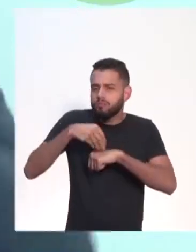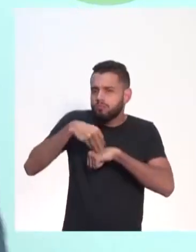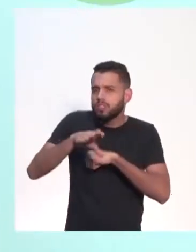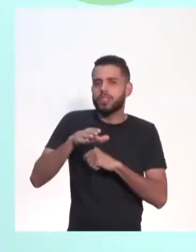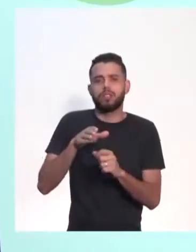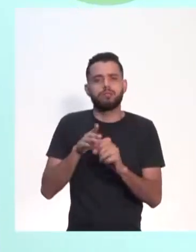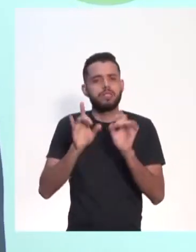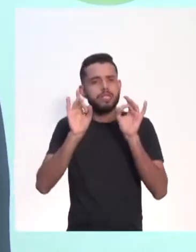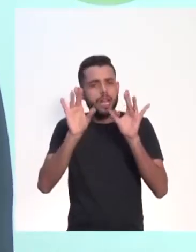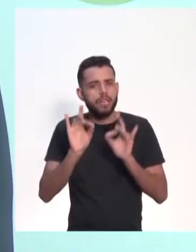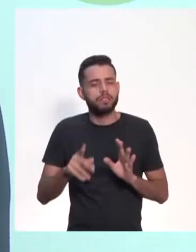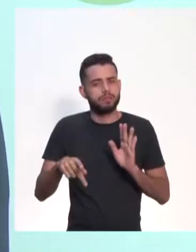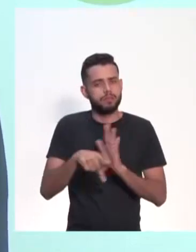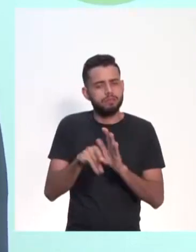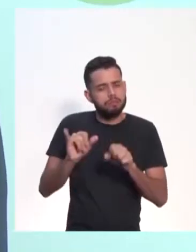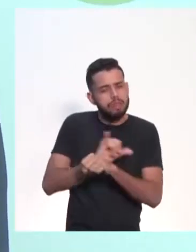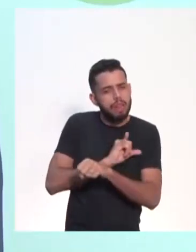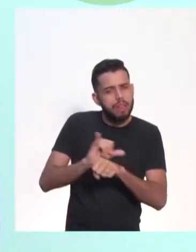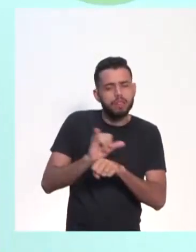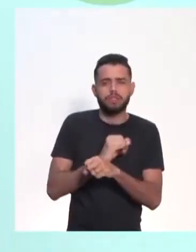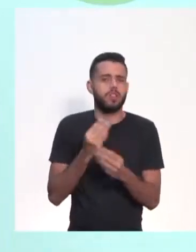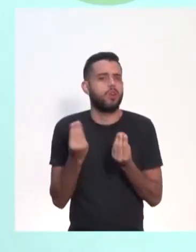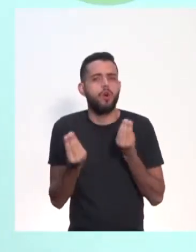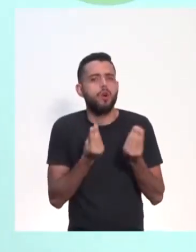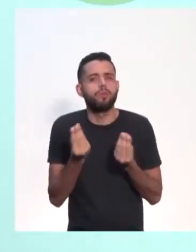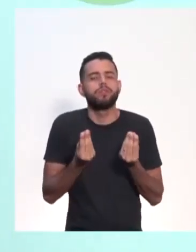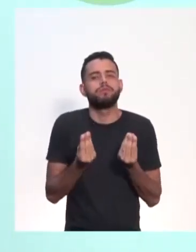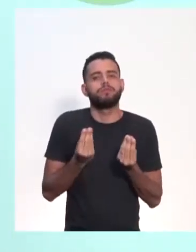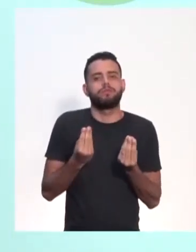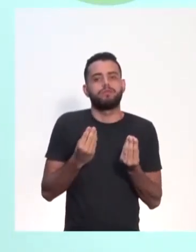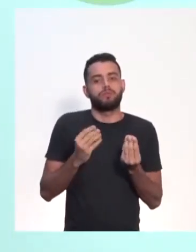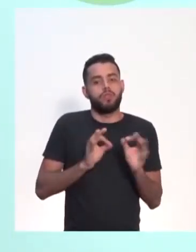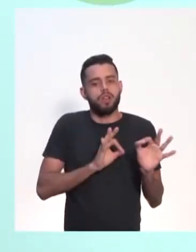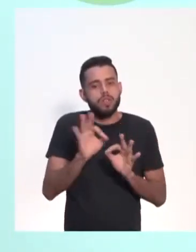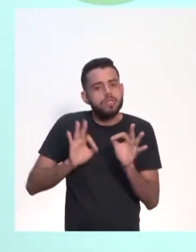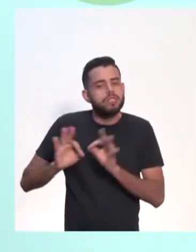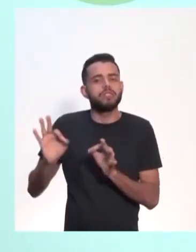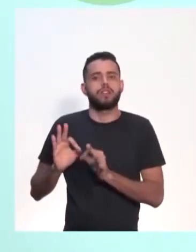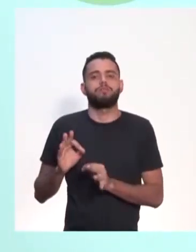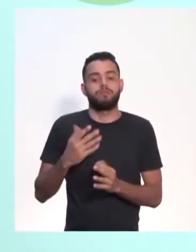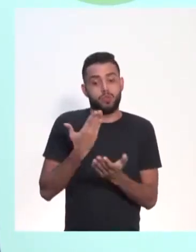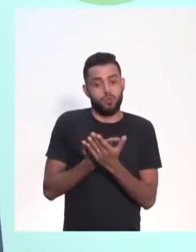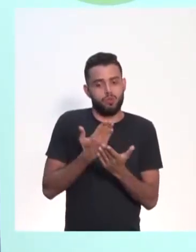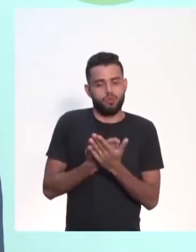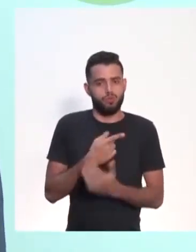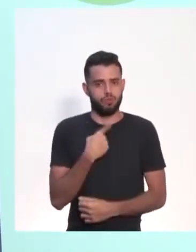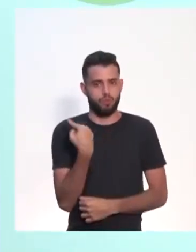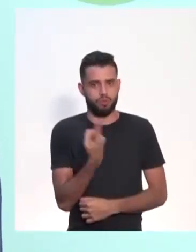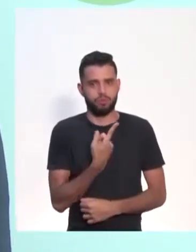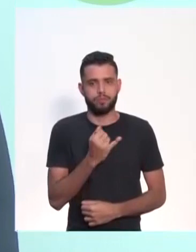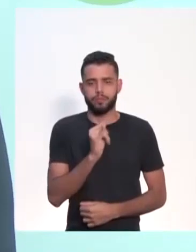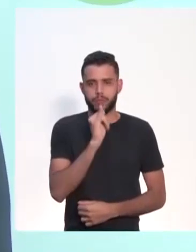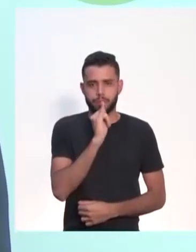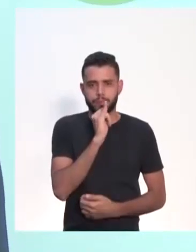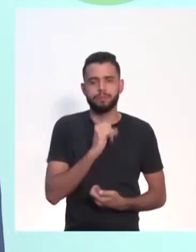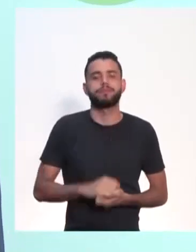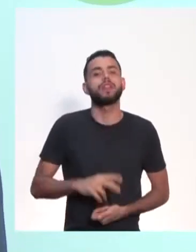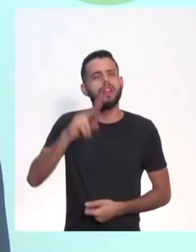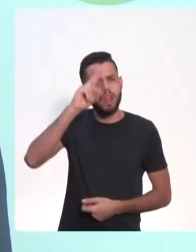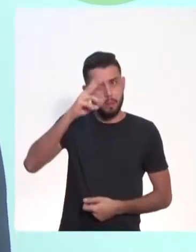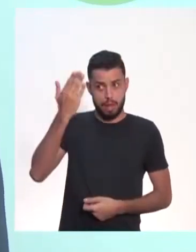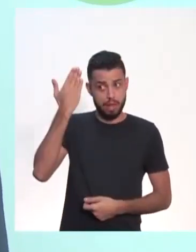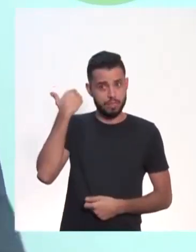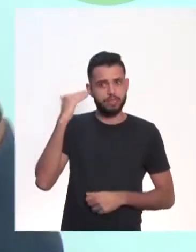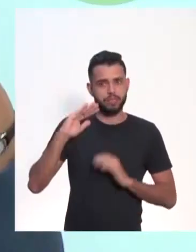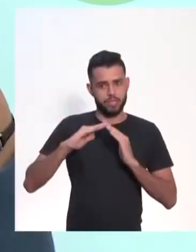utilizar para poder organizar melhor o nosso dia a dia, a nossa rotina de estudo. Lembra o seguinte, quando a gente estava na escola,